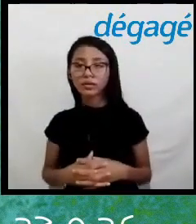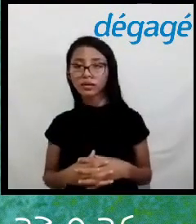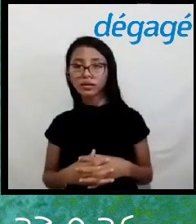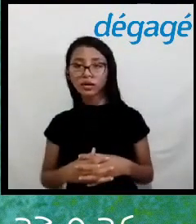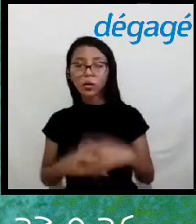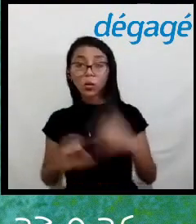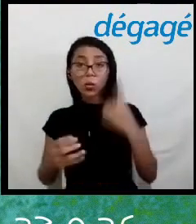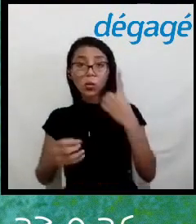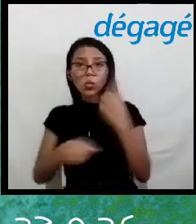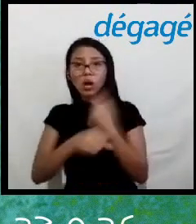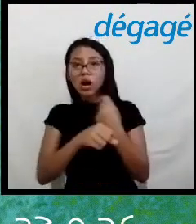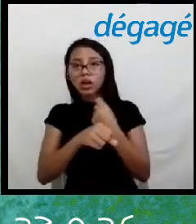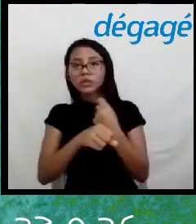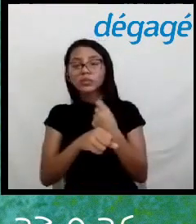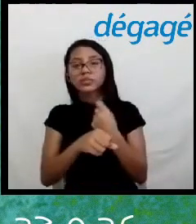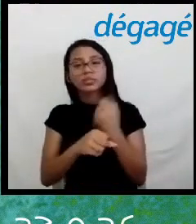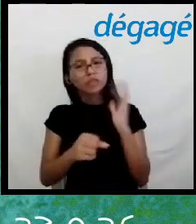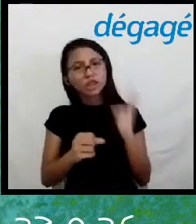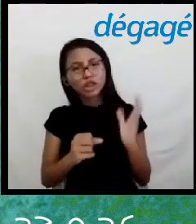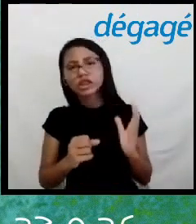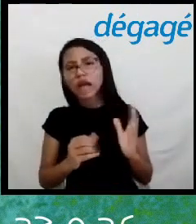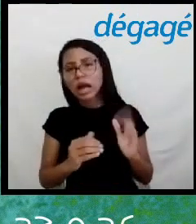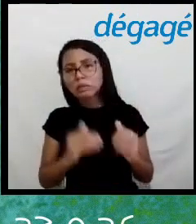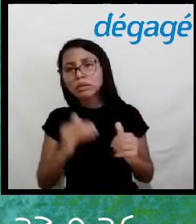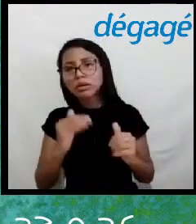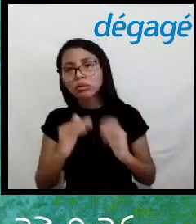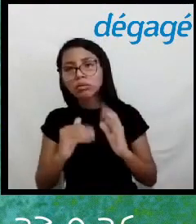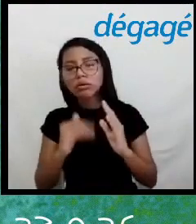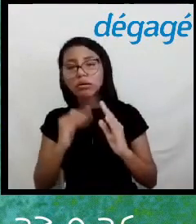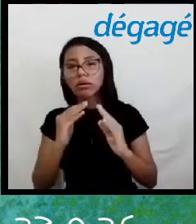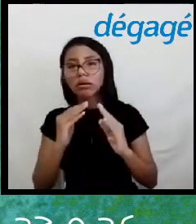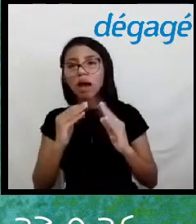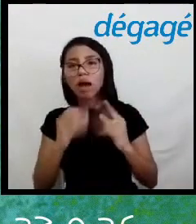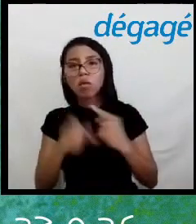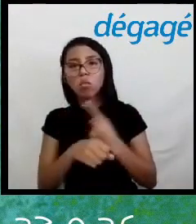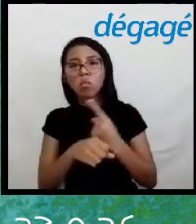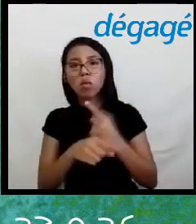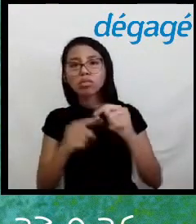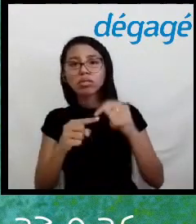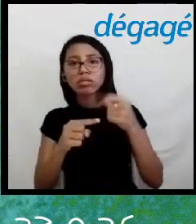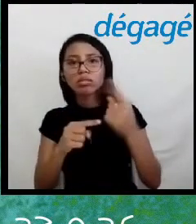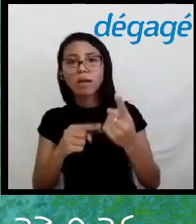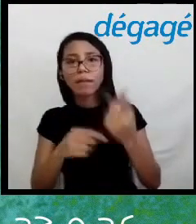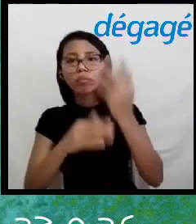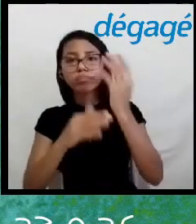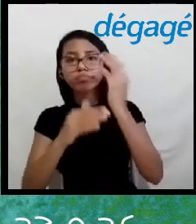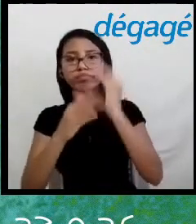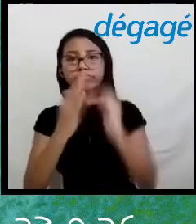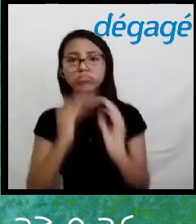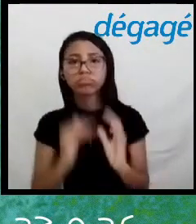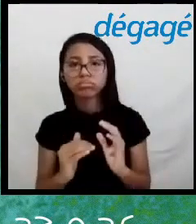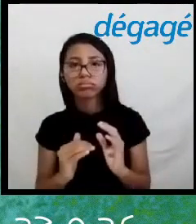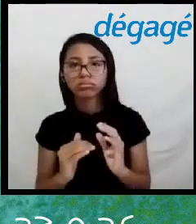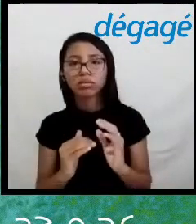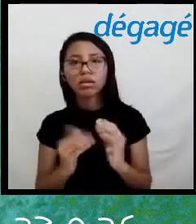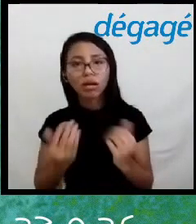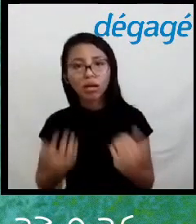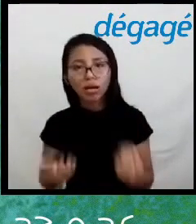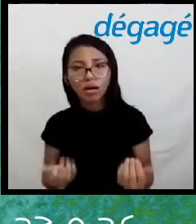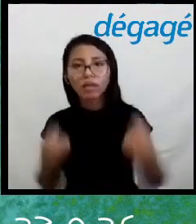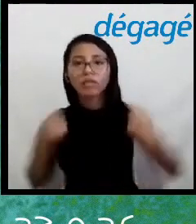assim, ferozmente. Então, eu acho que a resposta para isso é um pouco nesse lugar. Assim. A gente precisa repensar